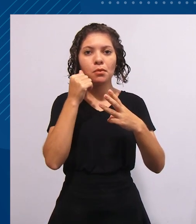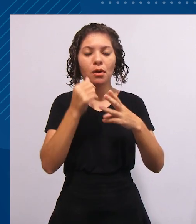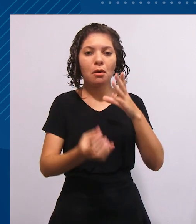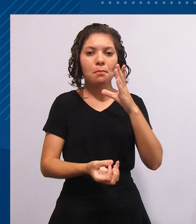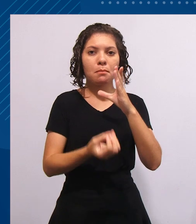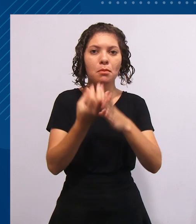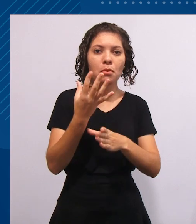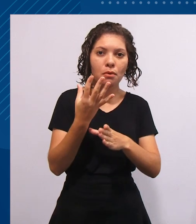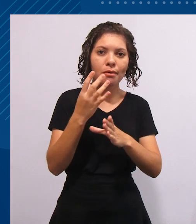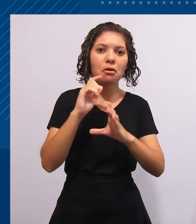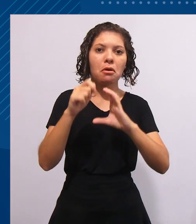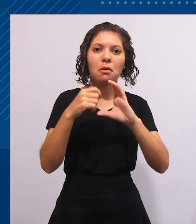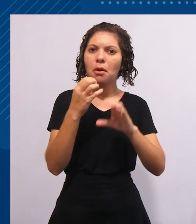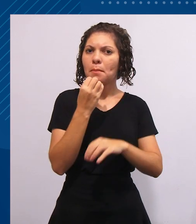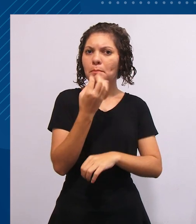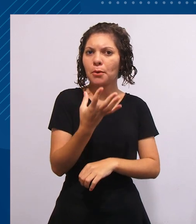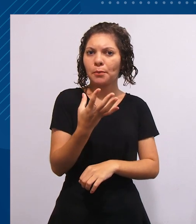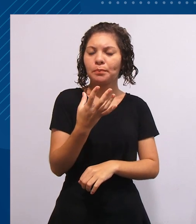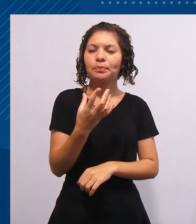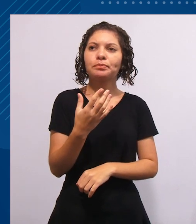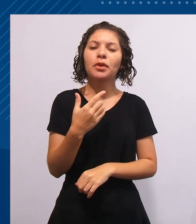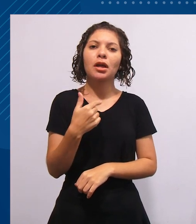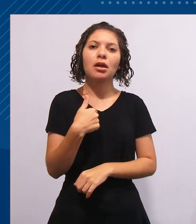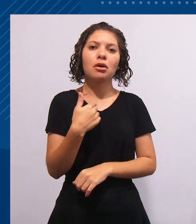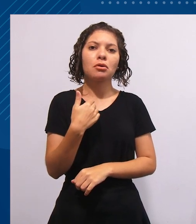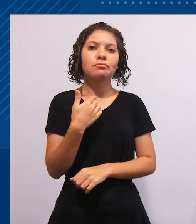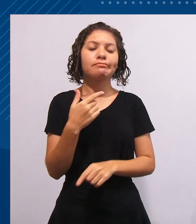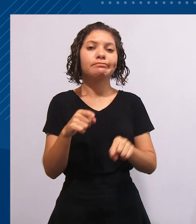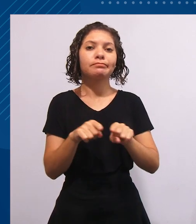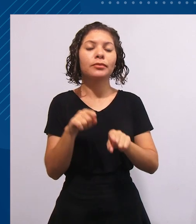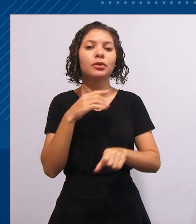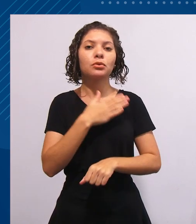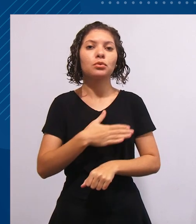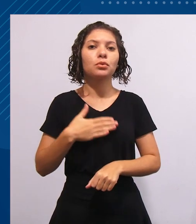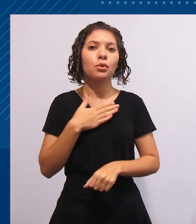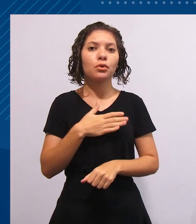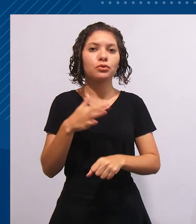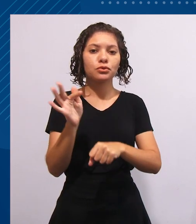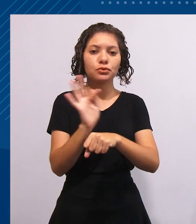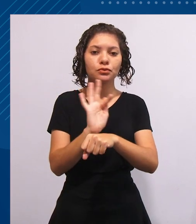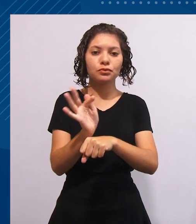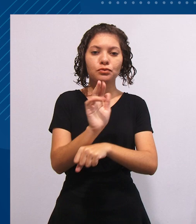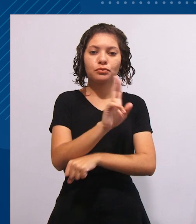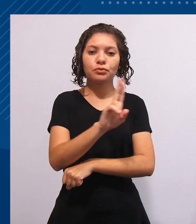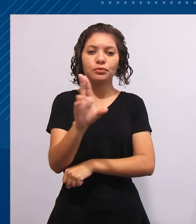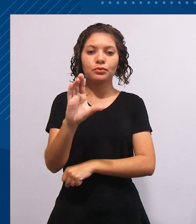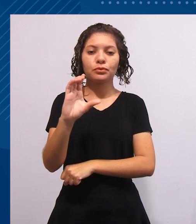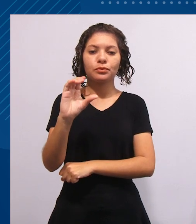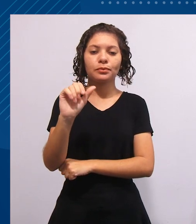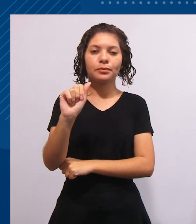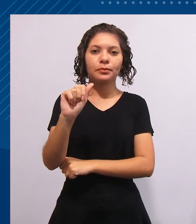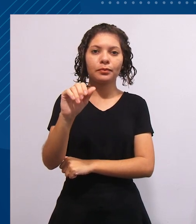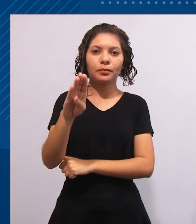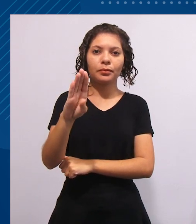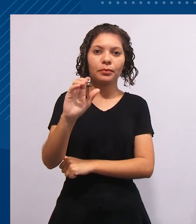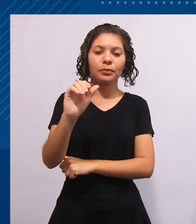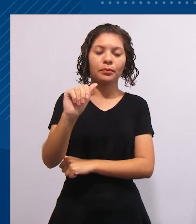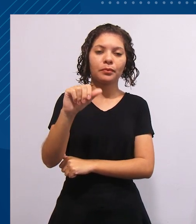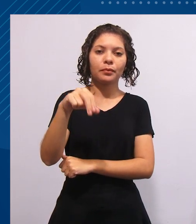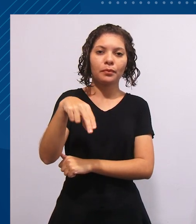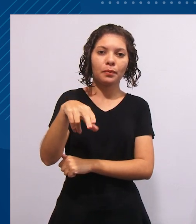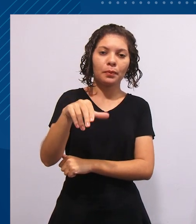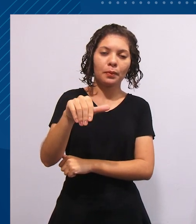bastante que é um filme carta que se chama cabanas que foi feito em Mariana no interior de Minas Gerais e que